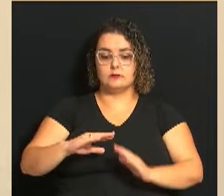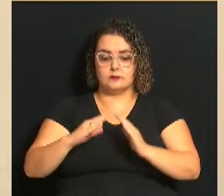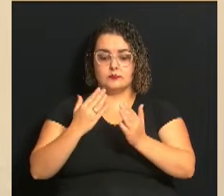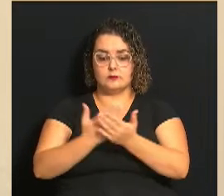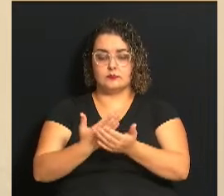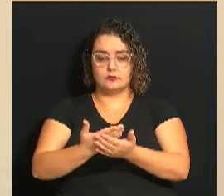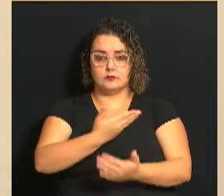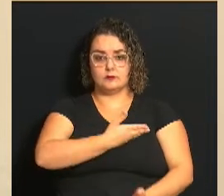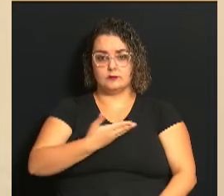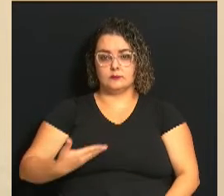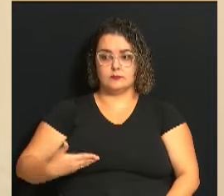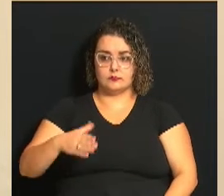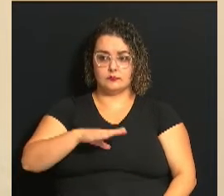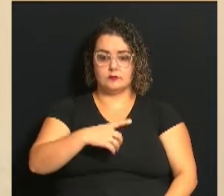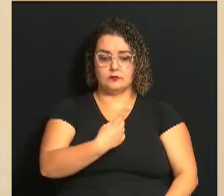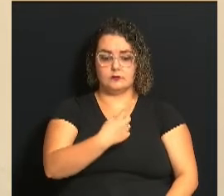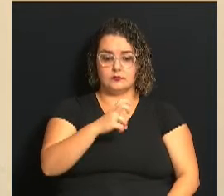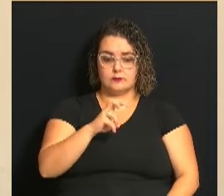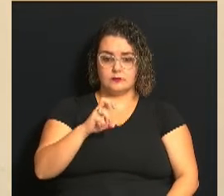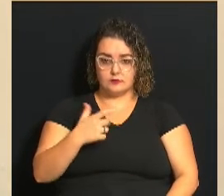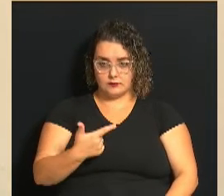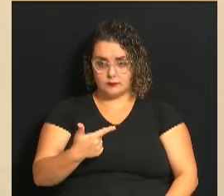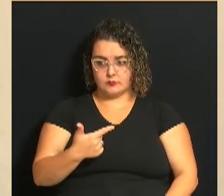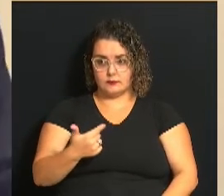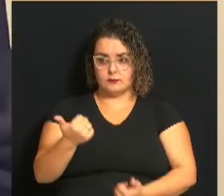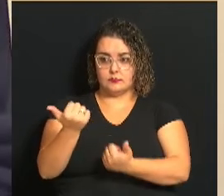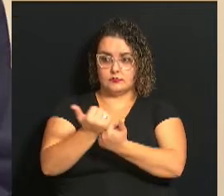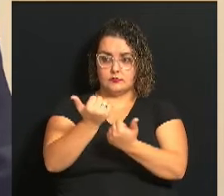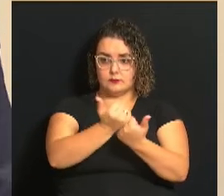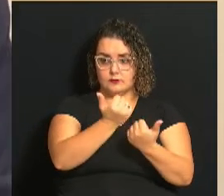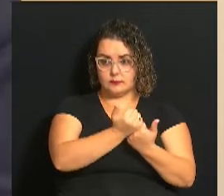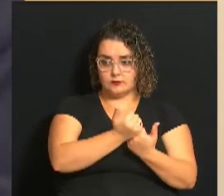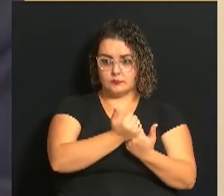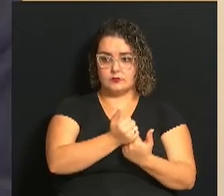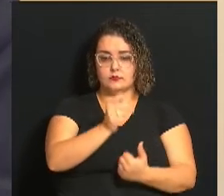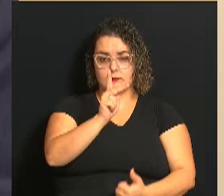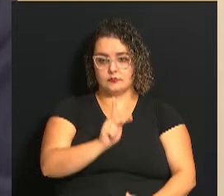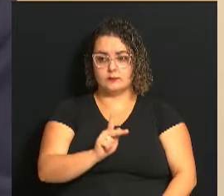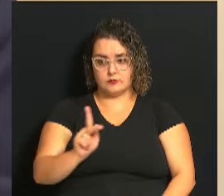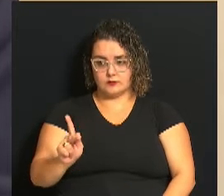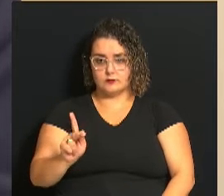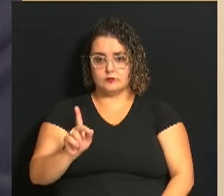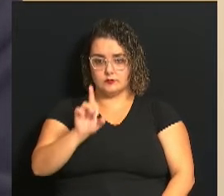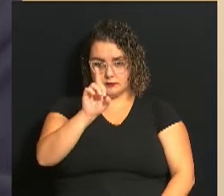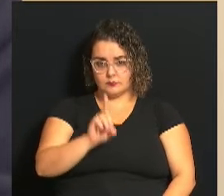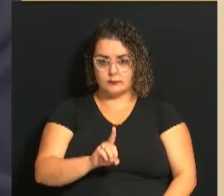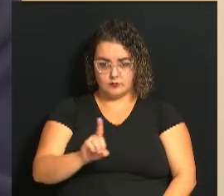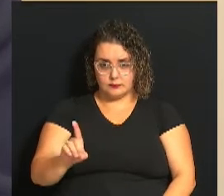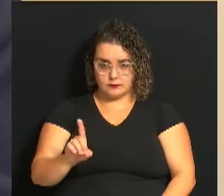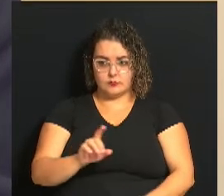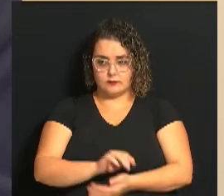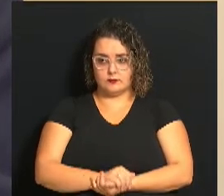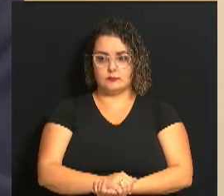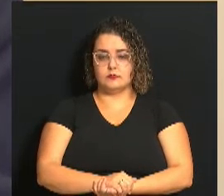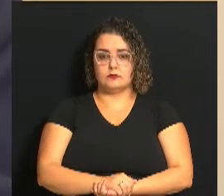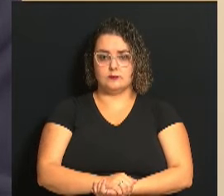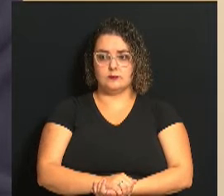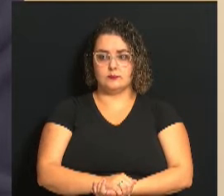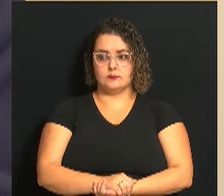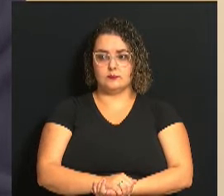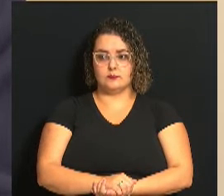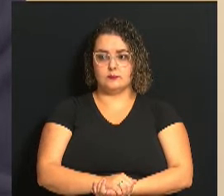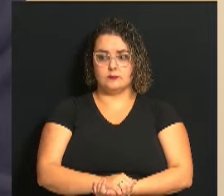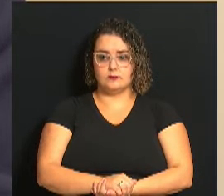de 152 cargos de vice-diretores, é o que nós temos. E desses